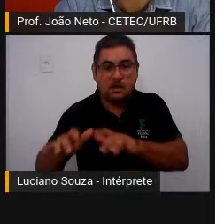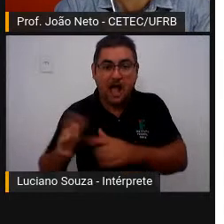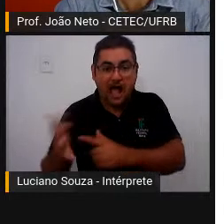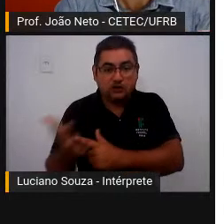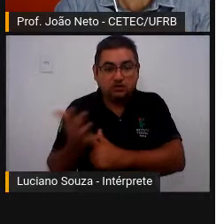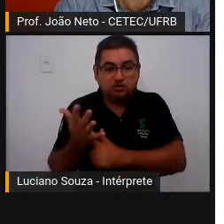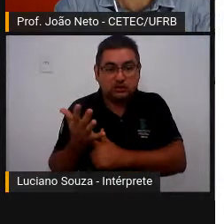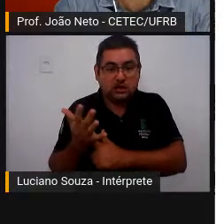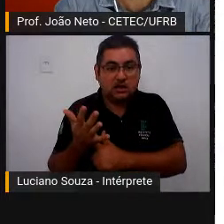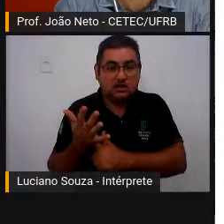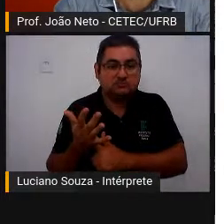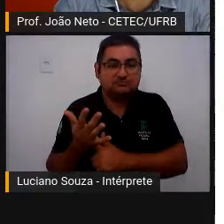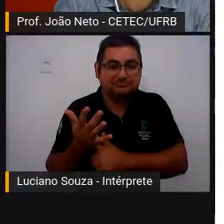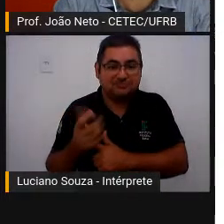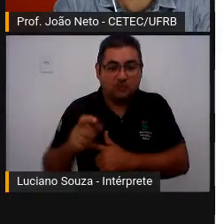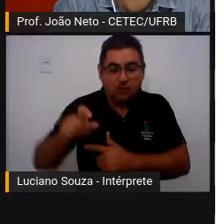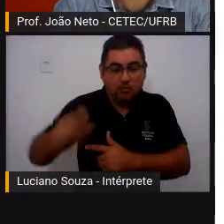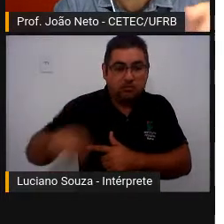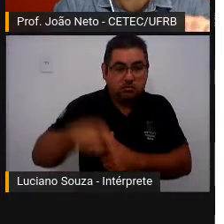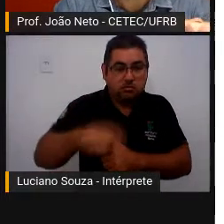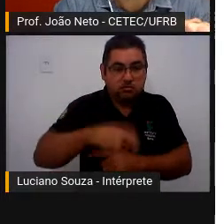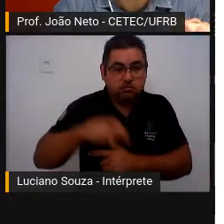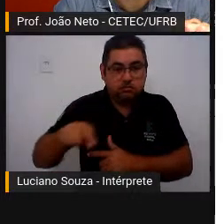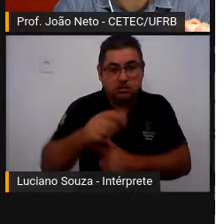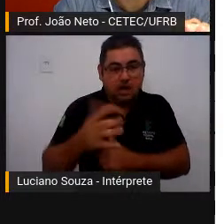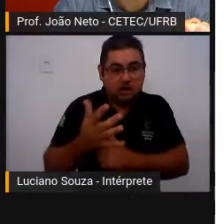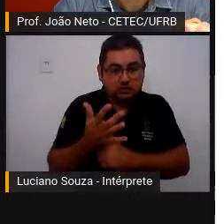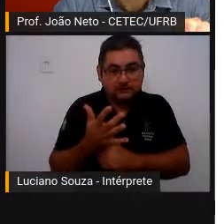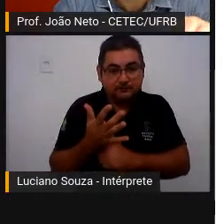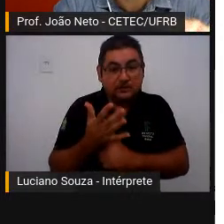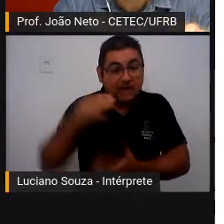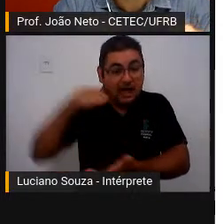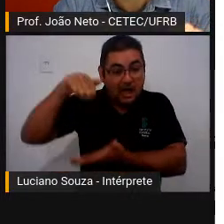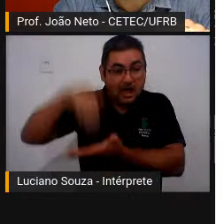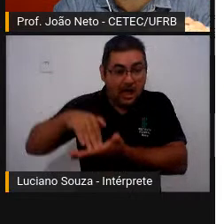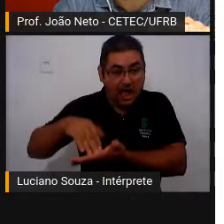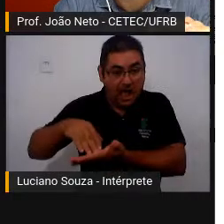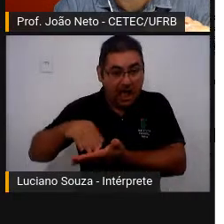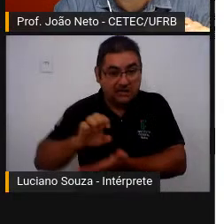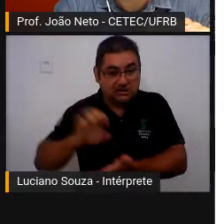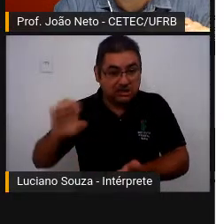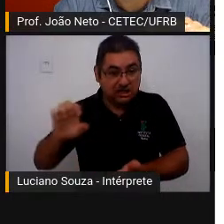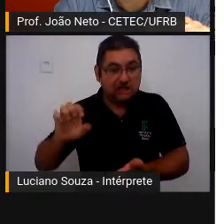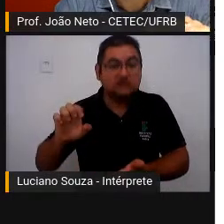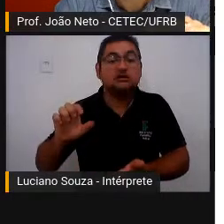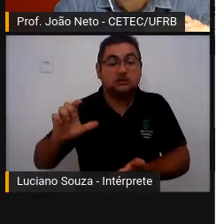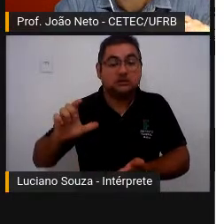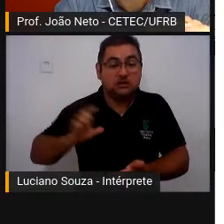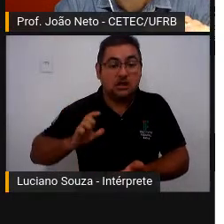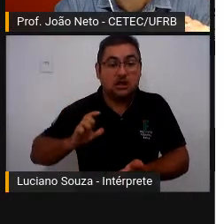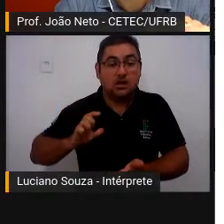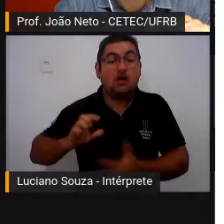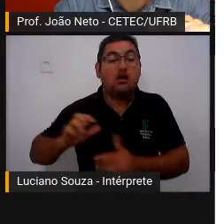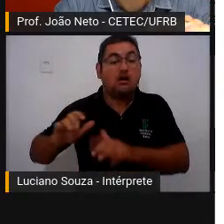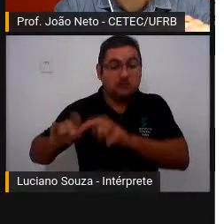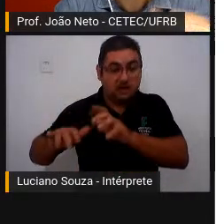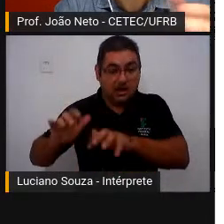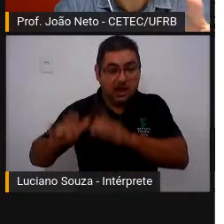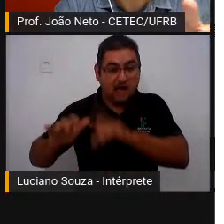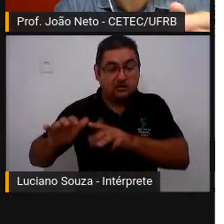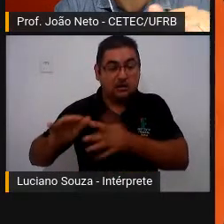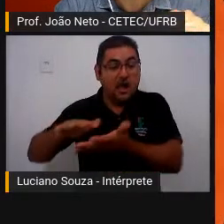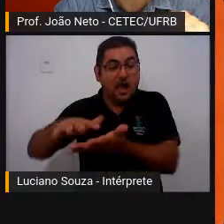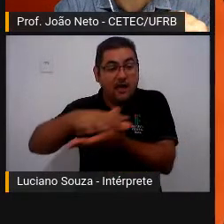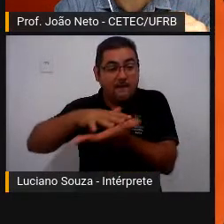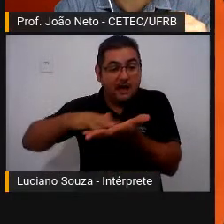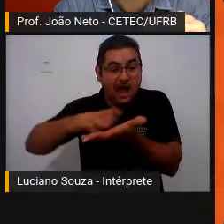melhores controlados temos também a esquerda no canto inferior um teclado em Braile para